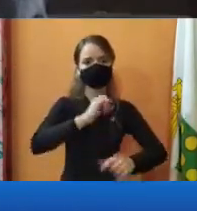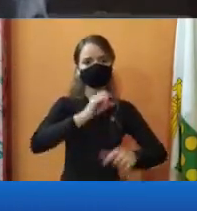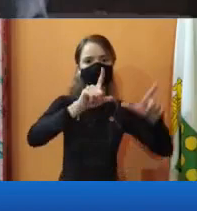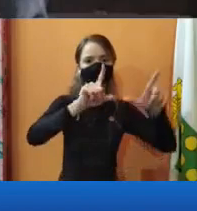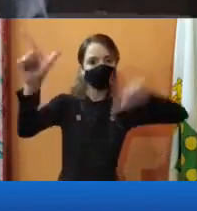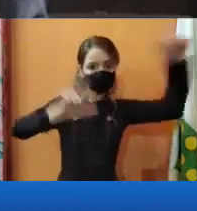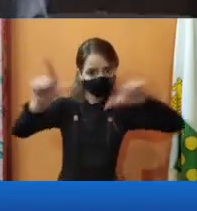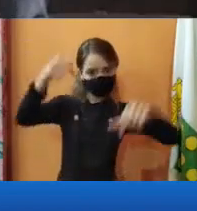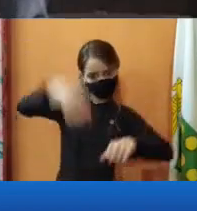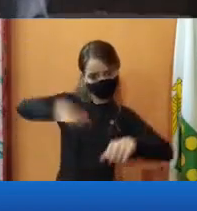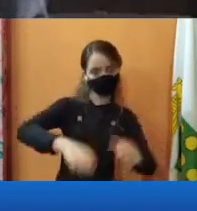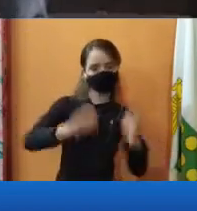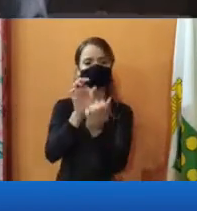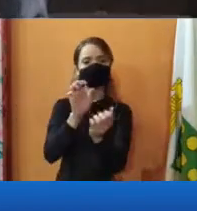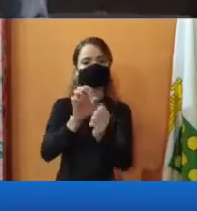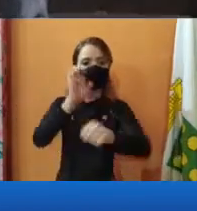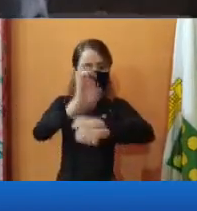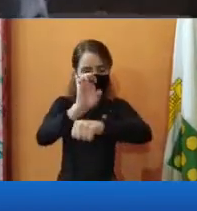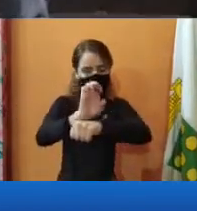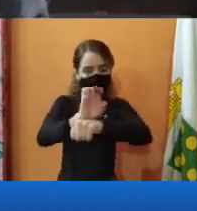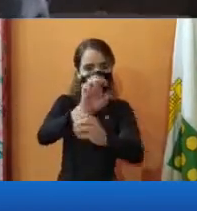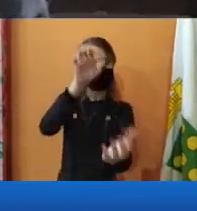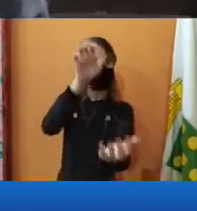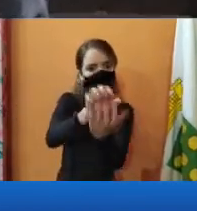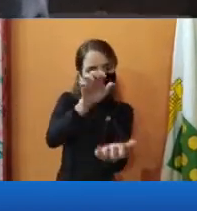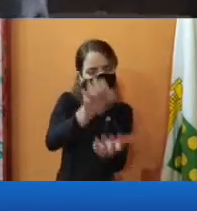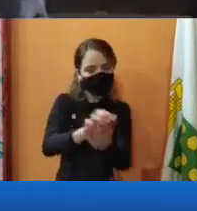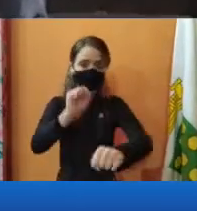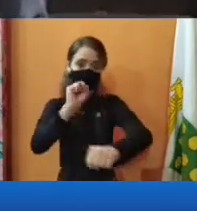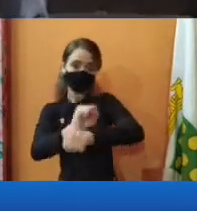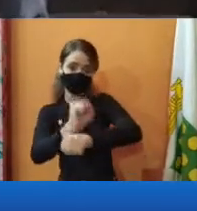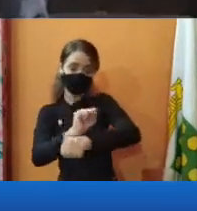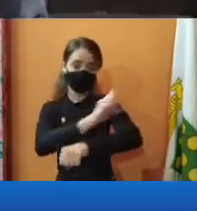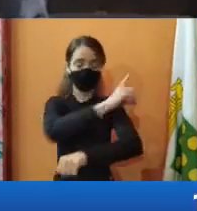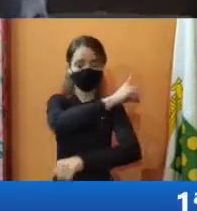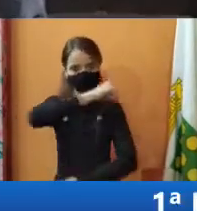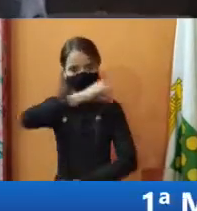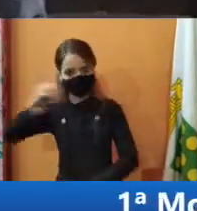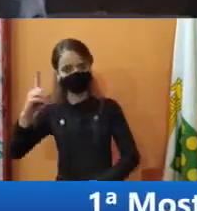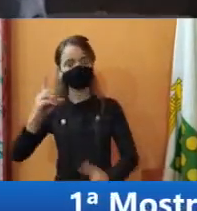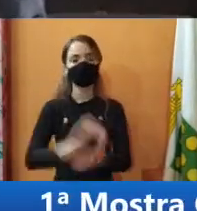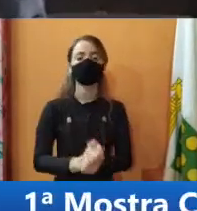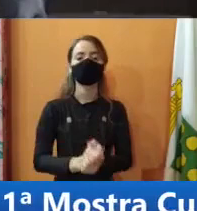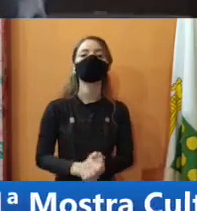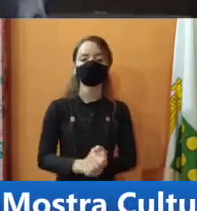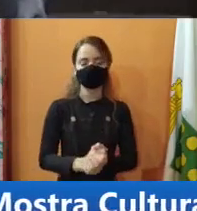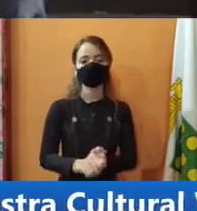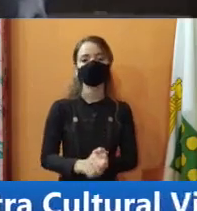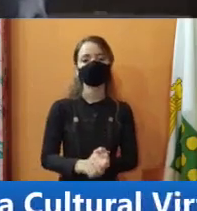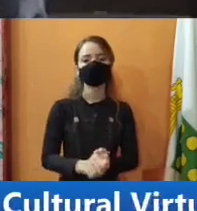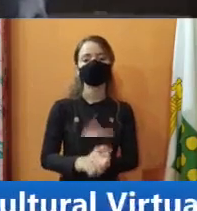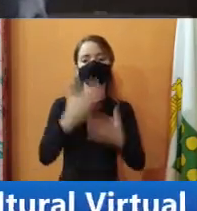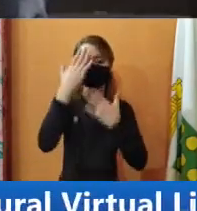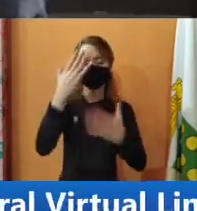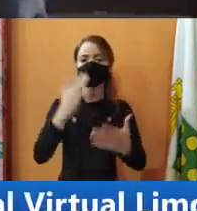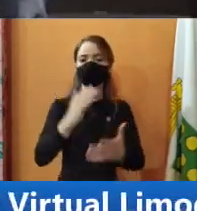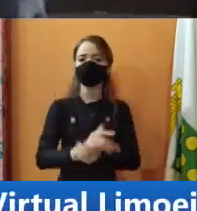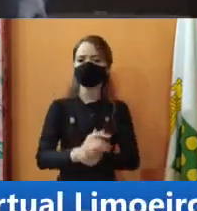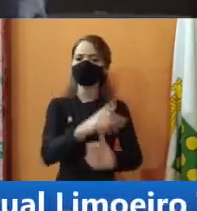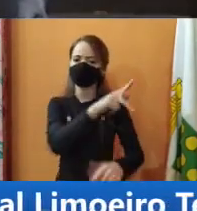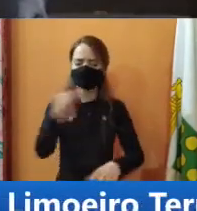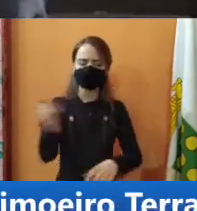estado de Pernambuco. Só estamos esperando a data. Está ali George, que a gente faz parte da Paixão de Cristo, né, George? Meu mestre, meu professor.